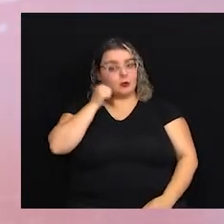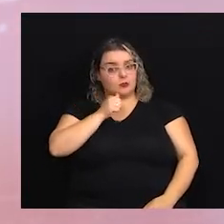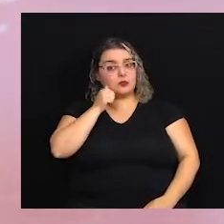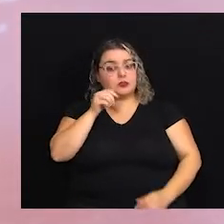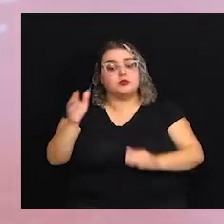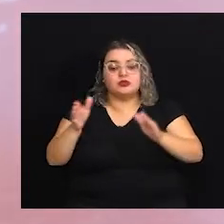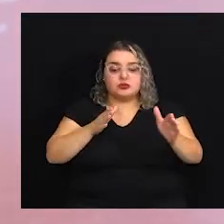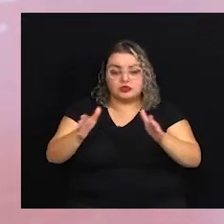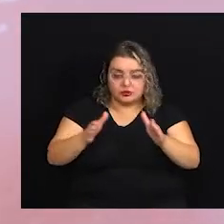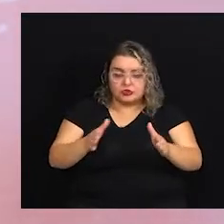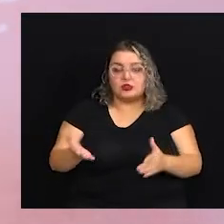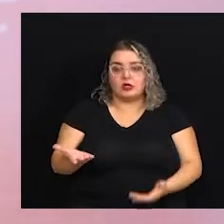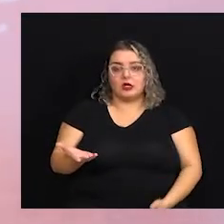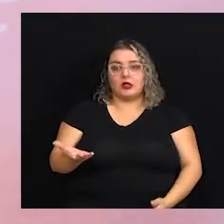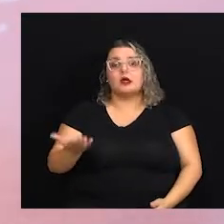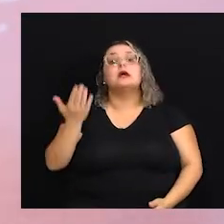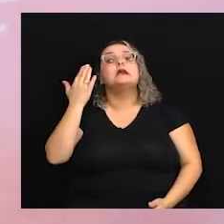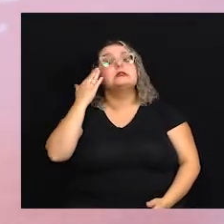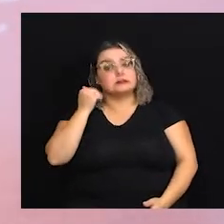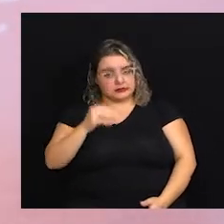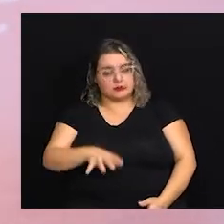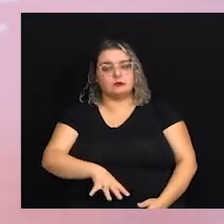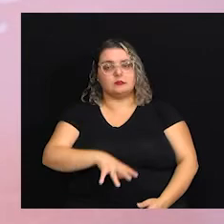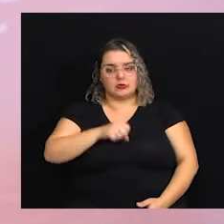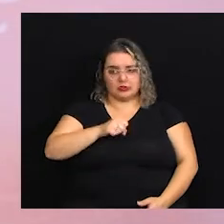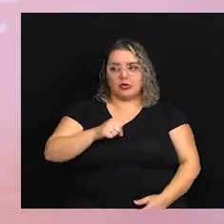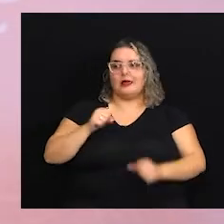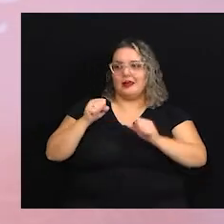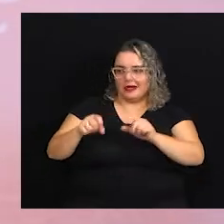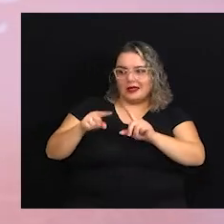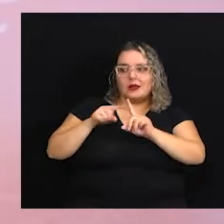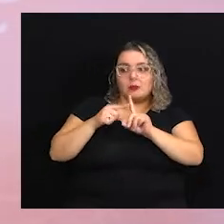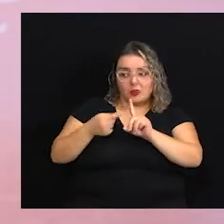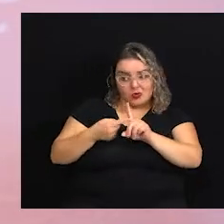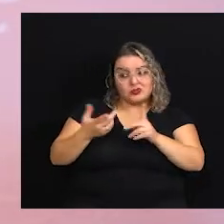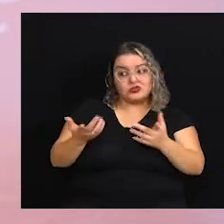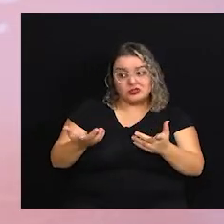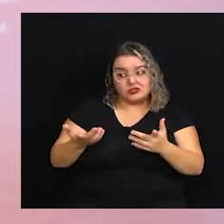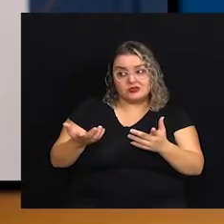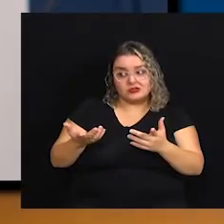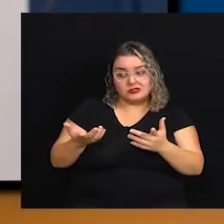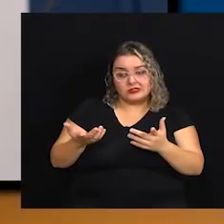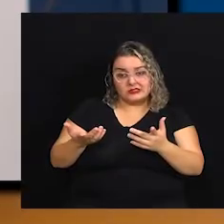já está nesse período, sabe que está, ela pode engravidar?